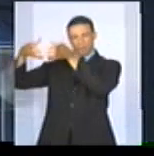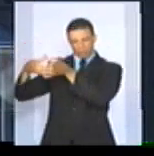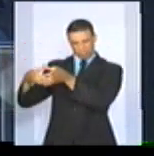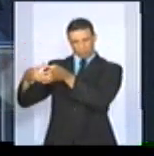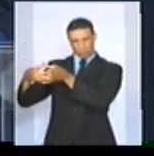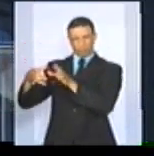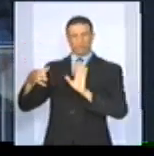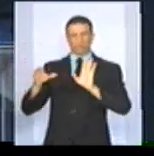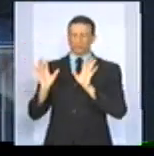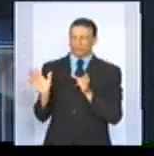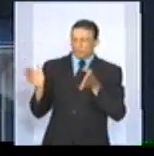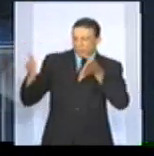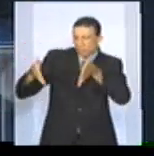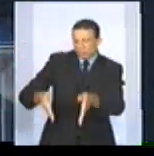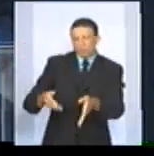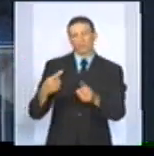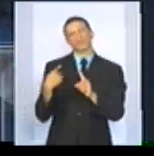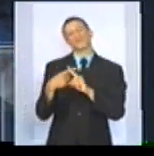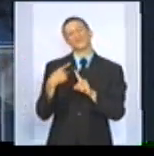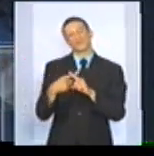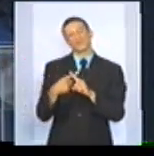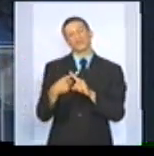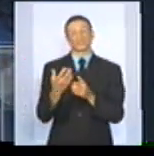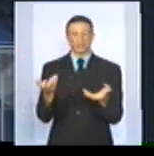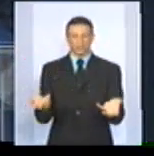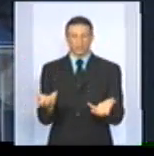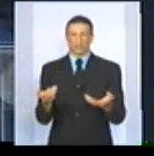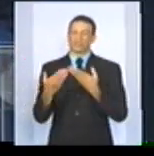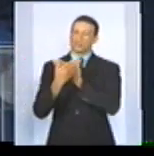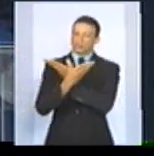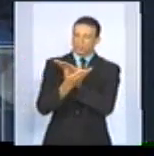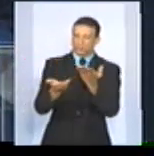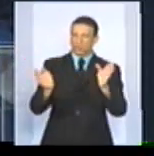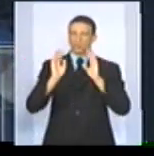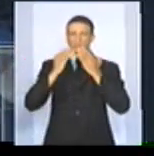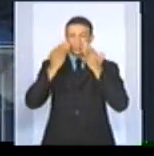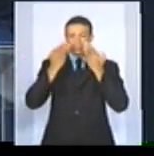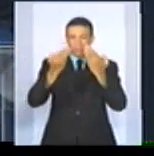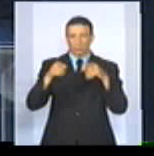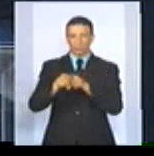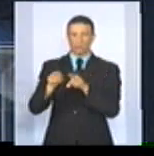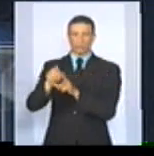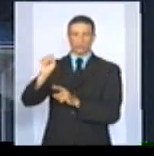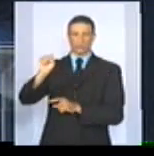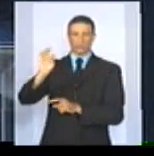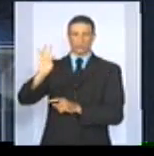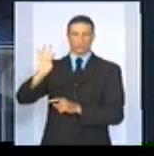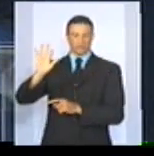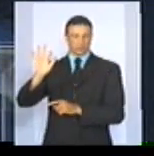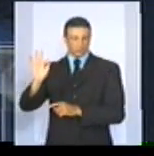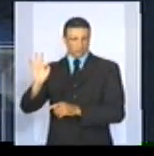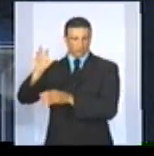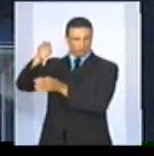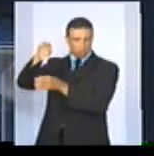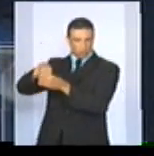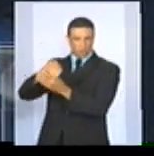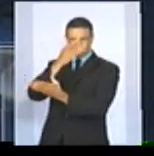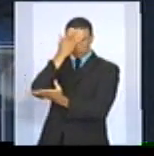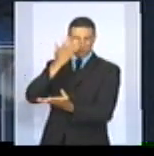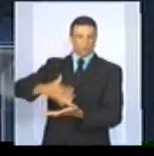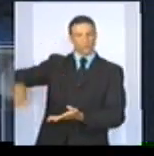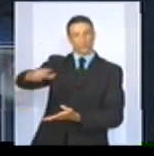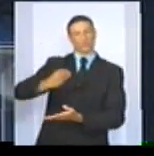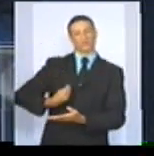aqui hoje é a necessidade de transmitir a Vossa Excelência, ao Supremo Tribunal Federal, aos presentes da sociedade